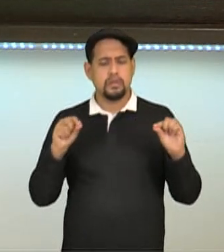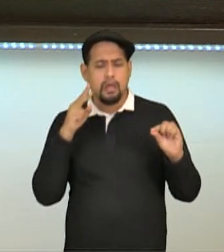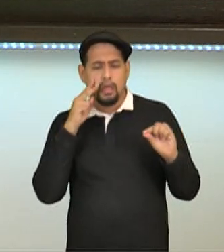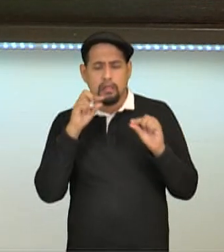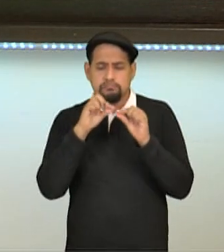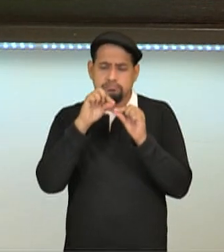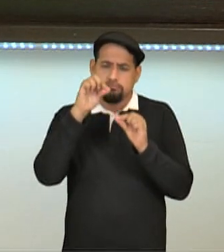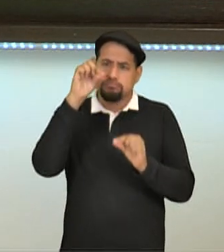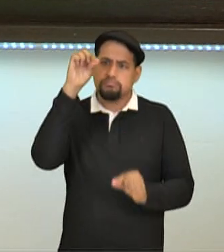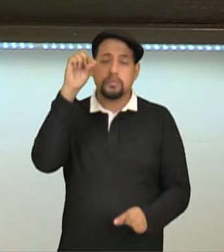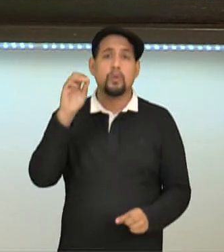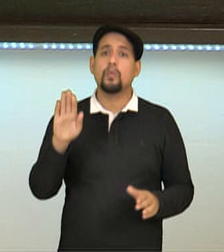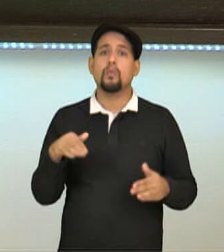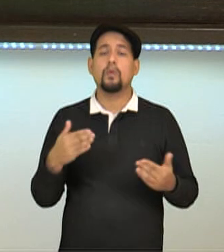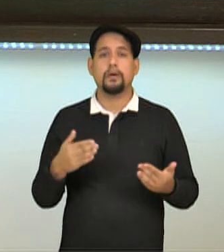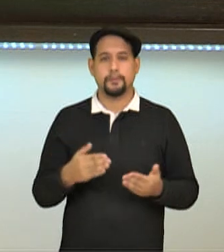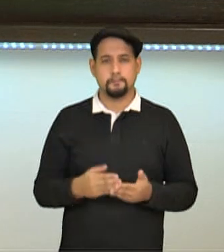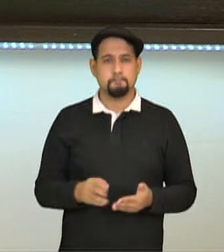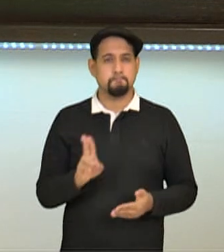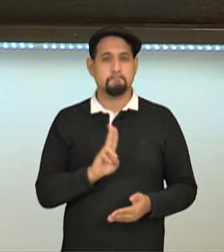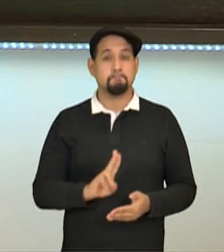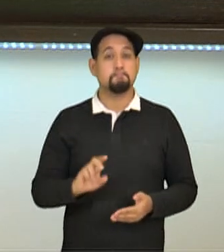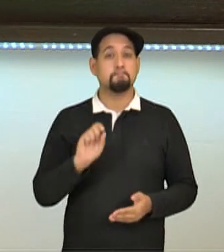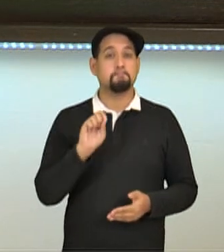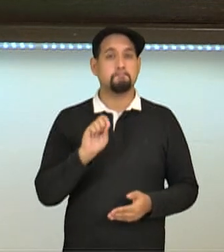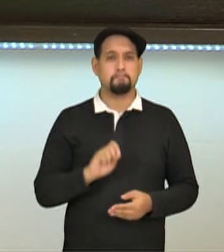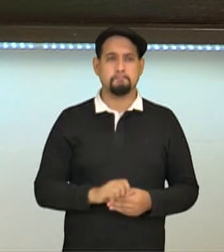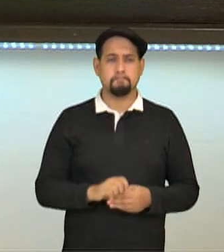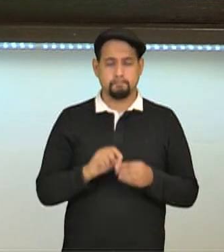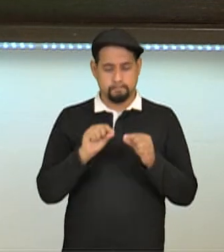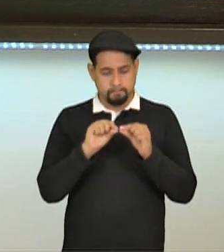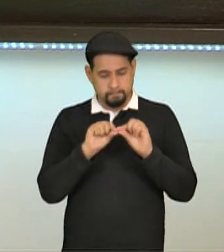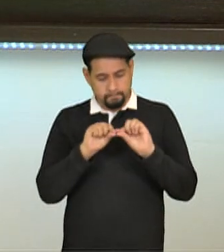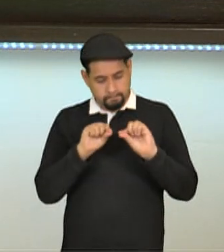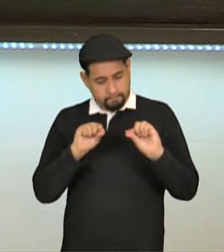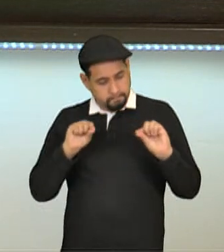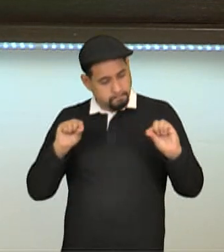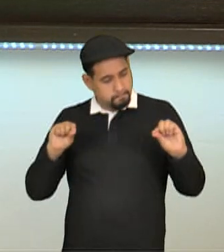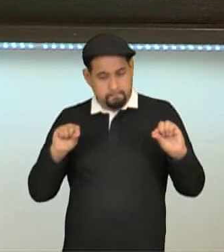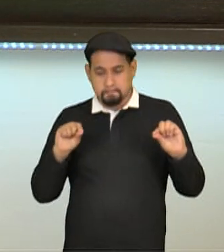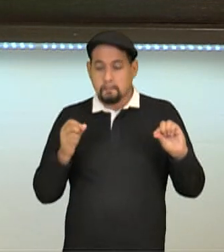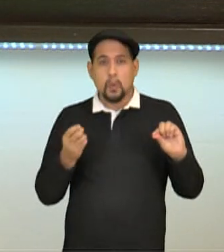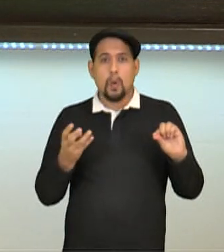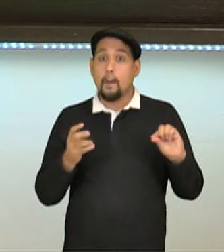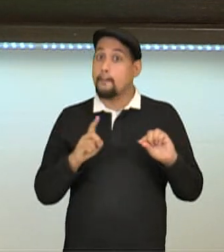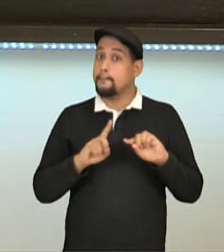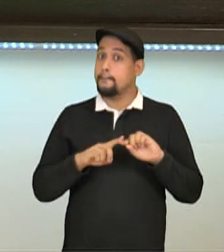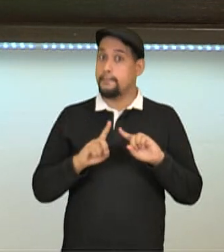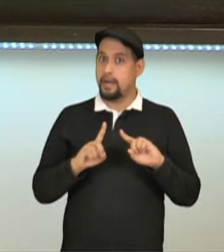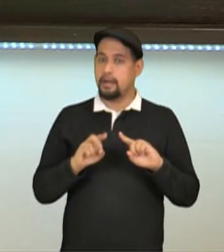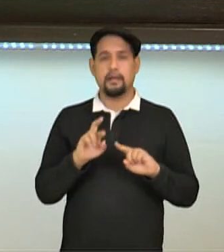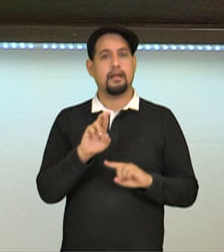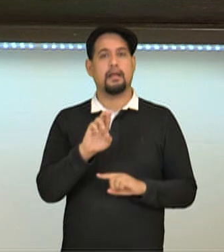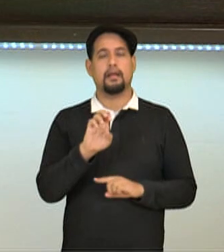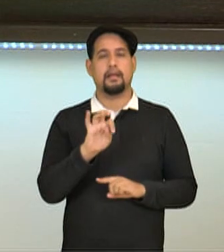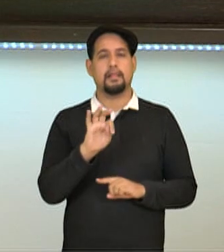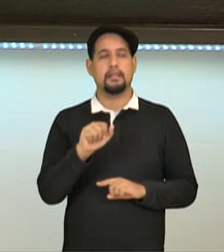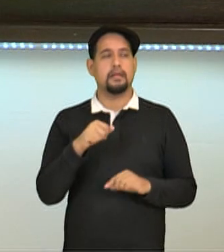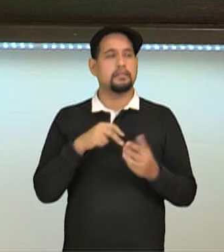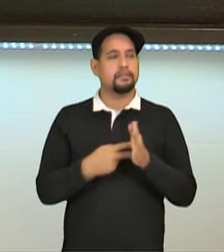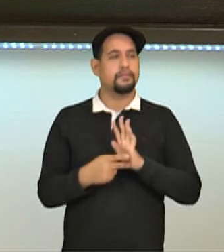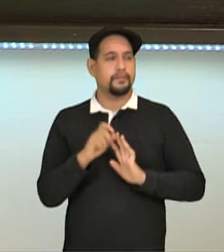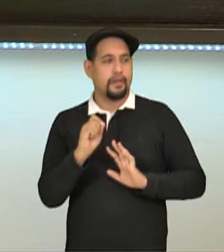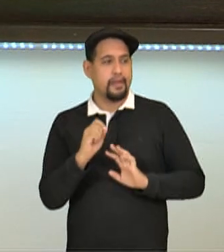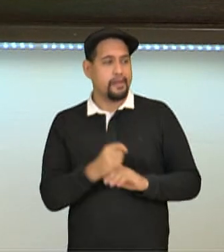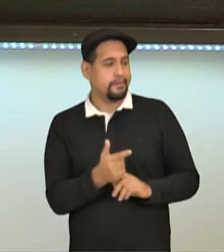tamanho dessa reta? A gente pode usar o comprimento da reta, certo? Mas a reta, ela é uma forma